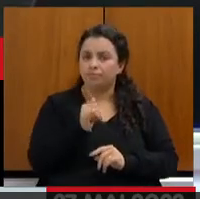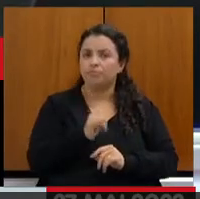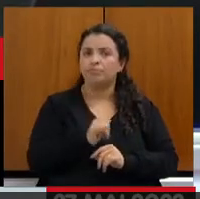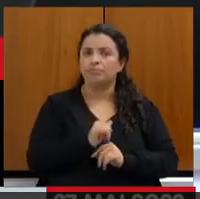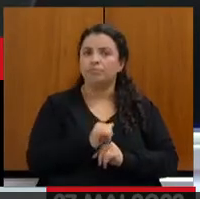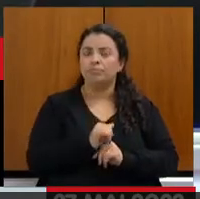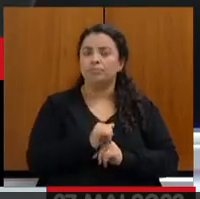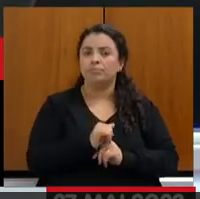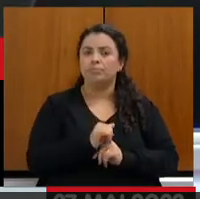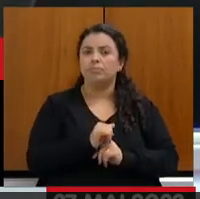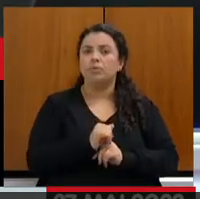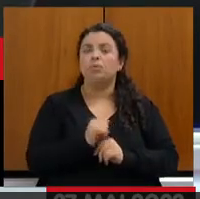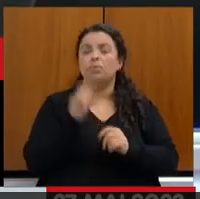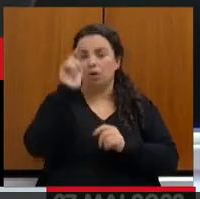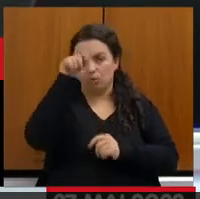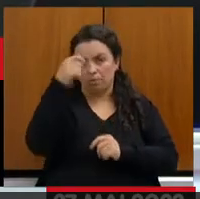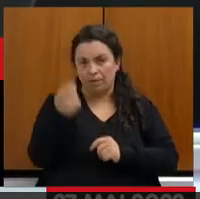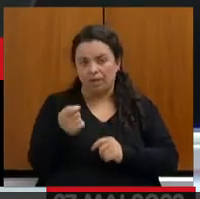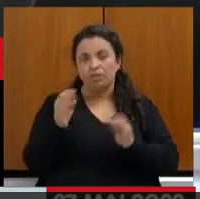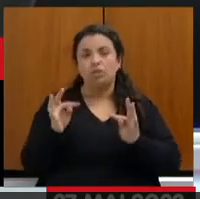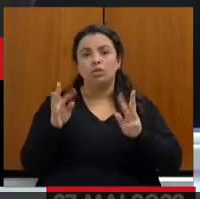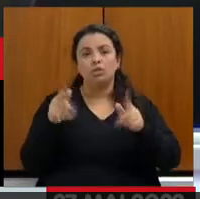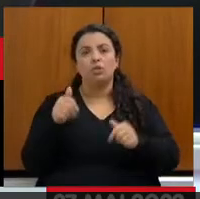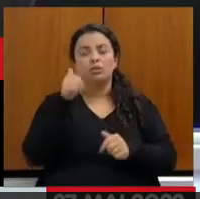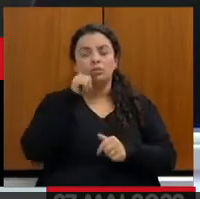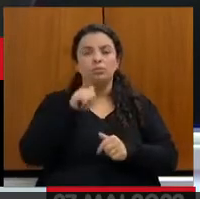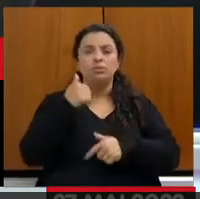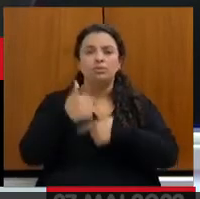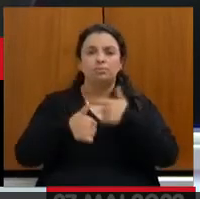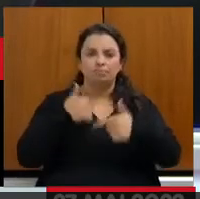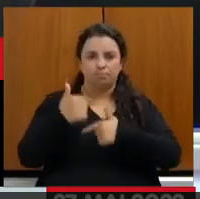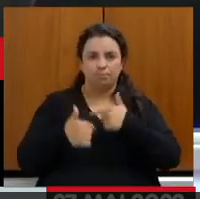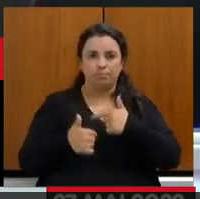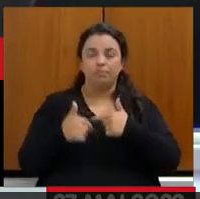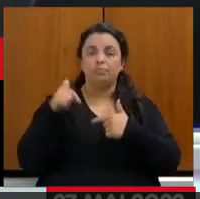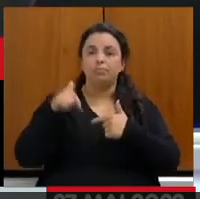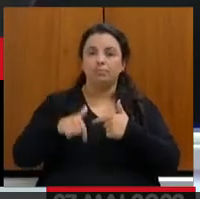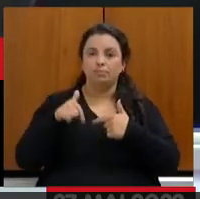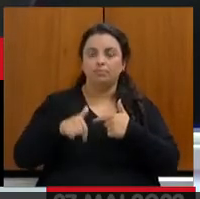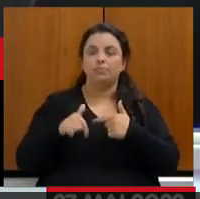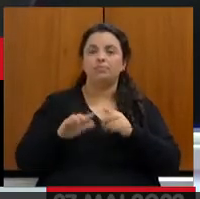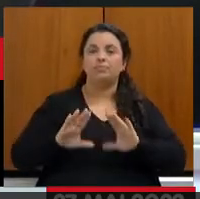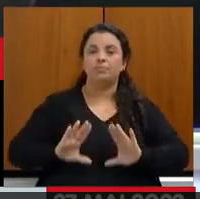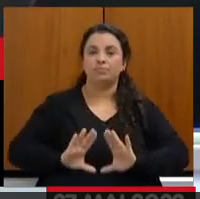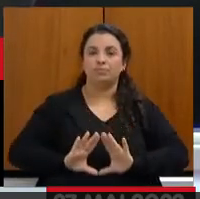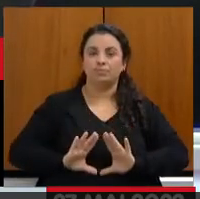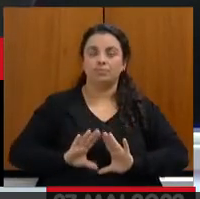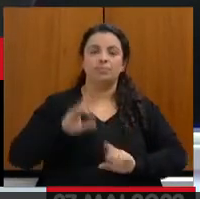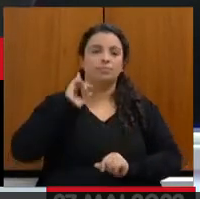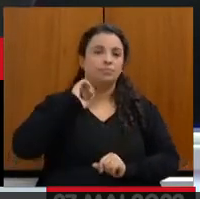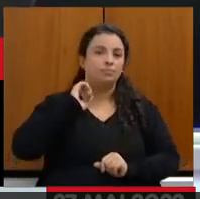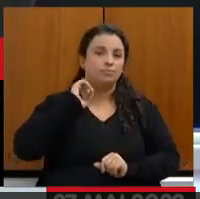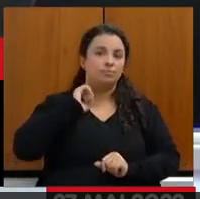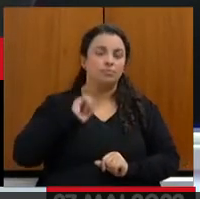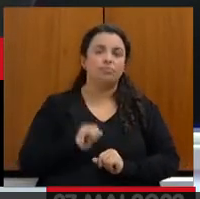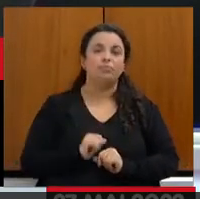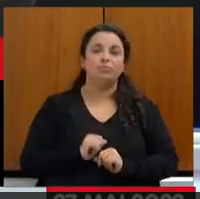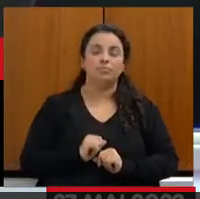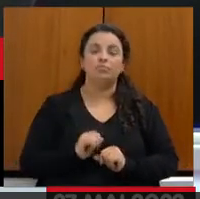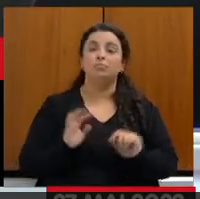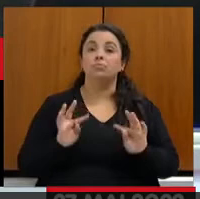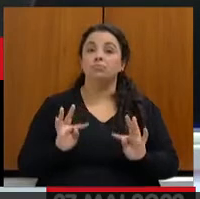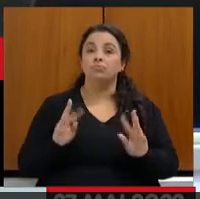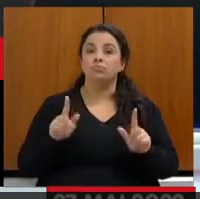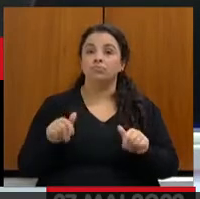homenagem a todas as mulheres trabalhadoras aqui da Assembleia Legislativa de Minas Gerais a todas as